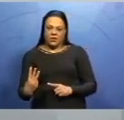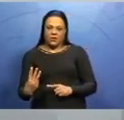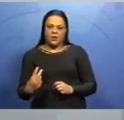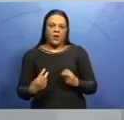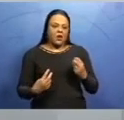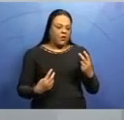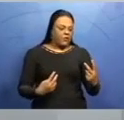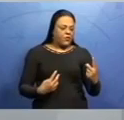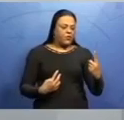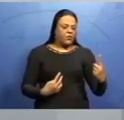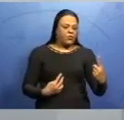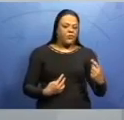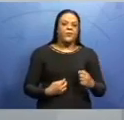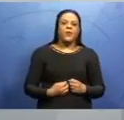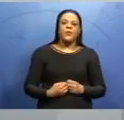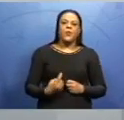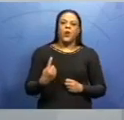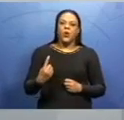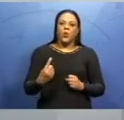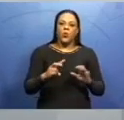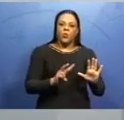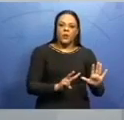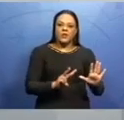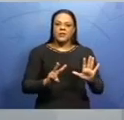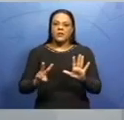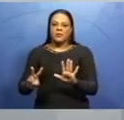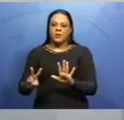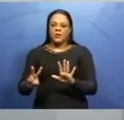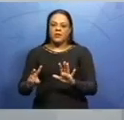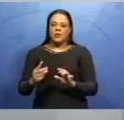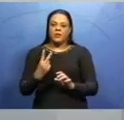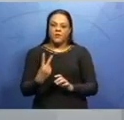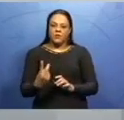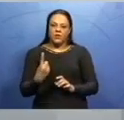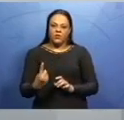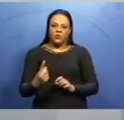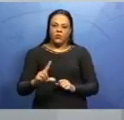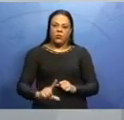semana, a Dona Suzana compra 21 litros de leite.